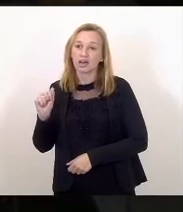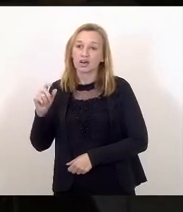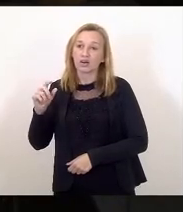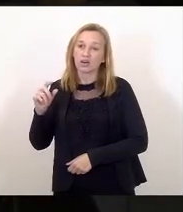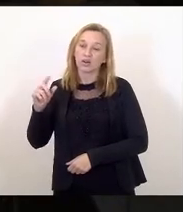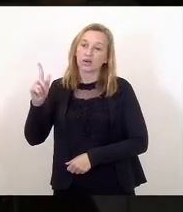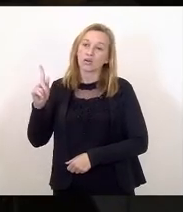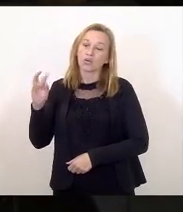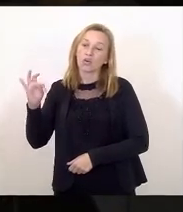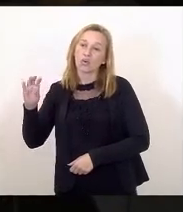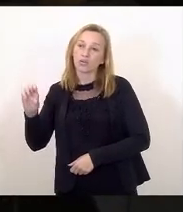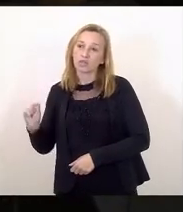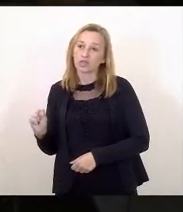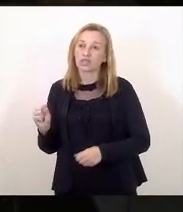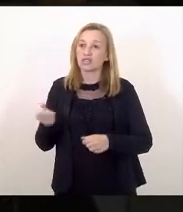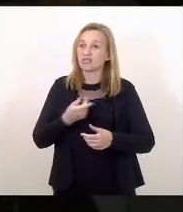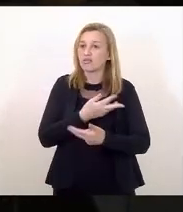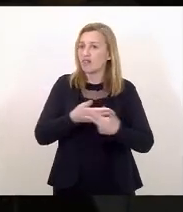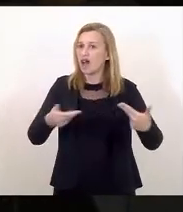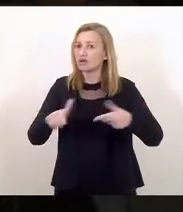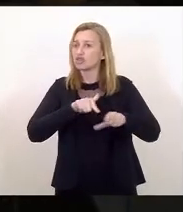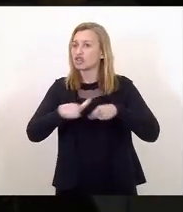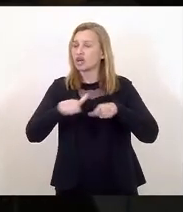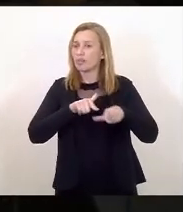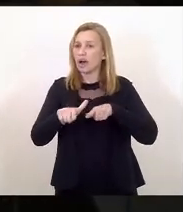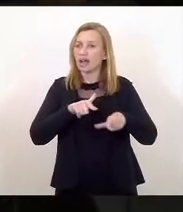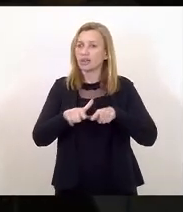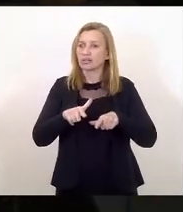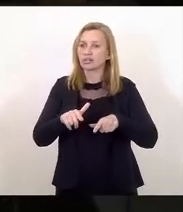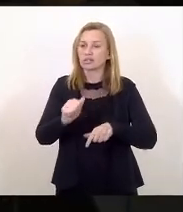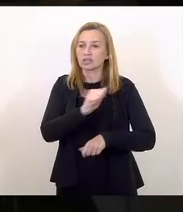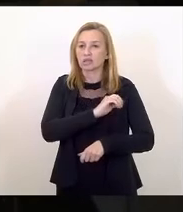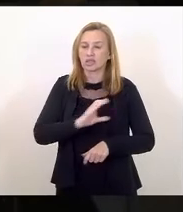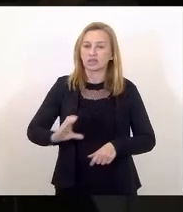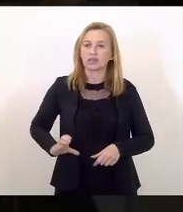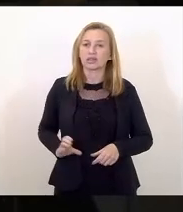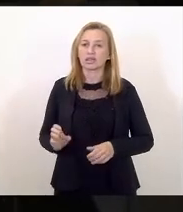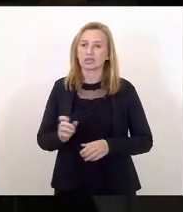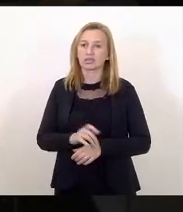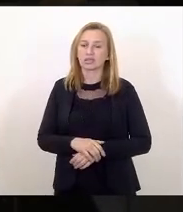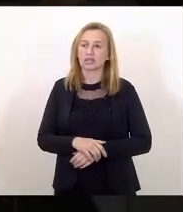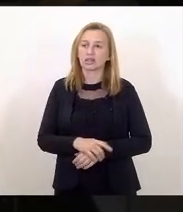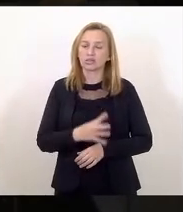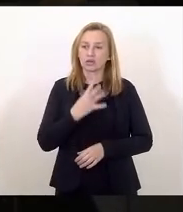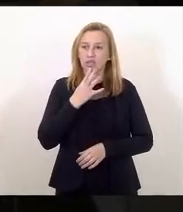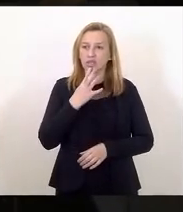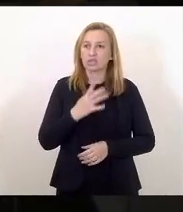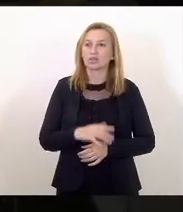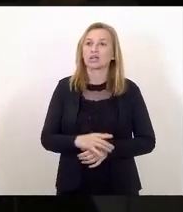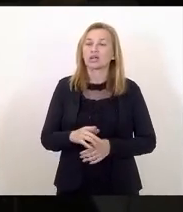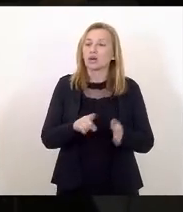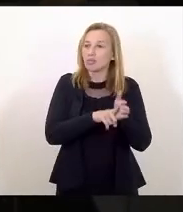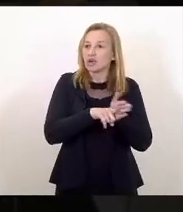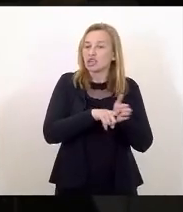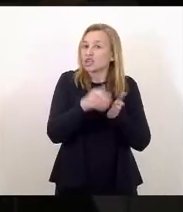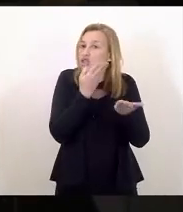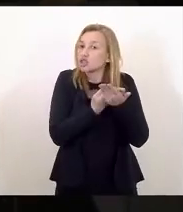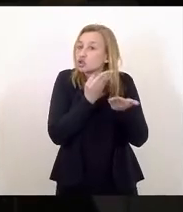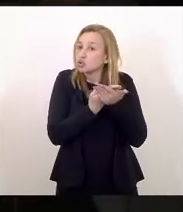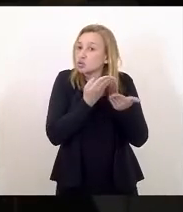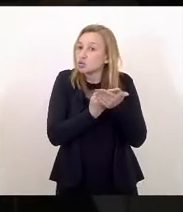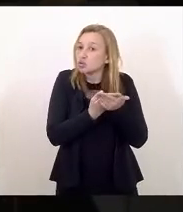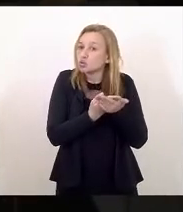de trabalhos, exatamente, esse é o exemplar do presidente André Celiano, reúne uma série de trabalhos e pesquisas, estudos